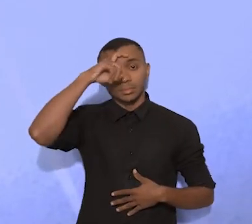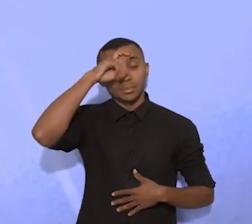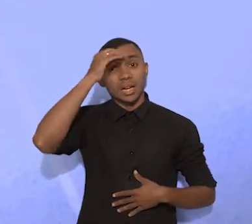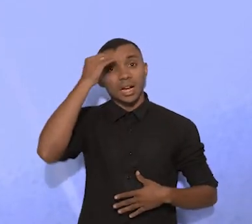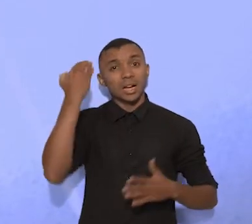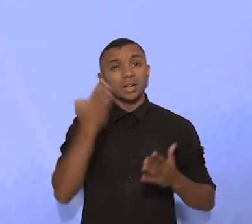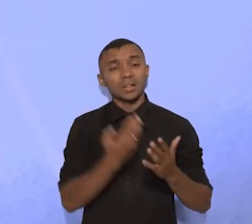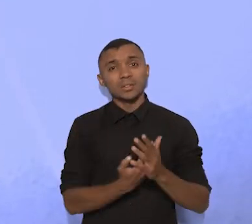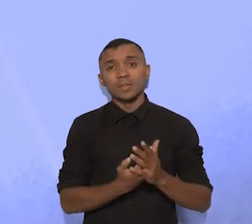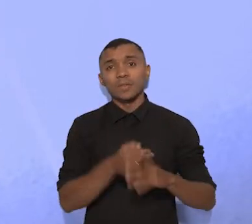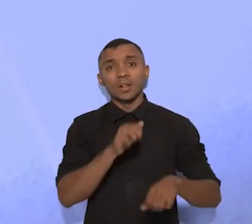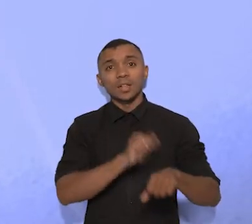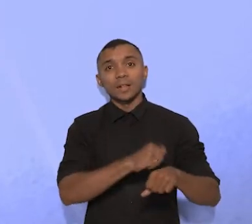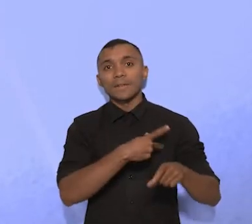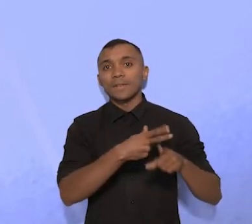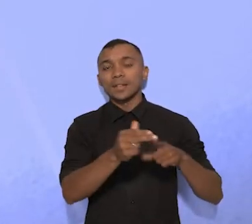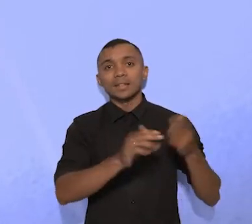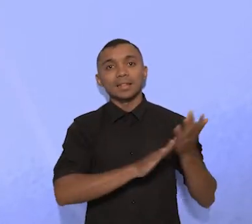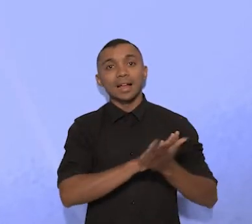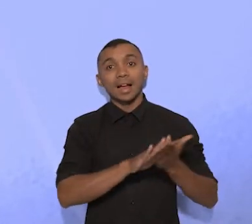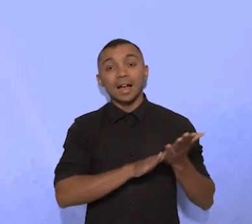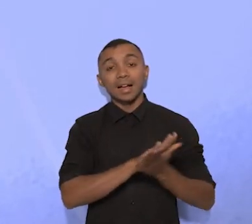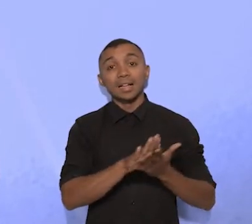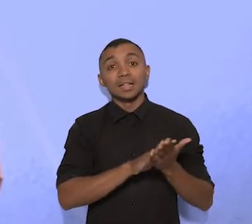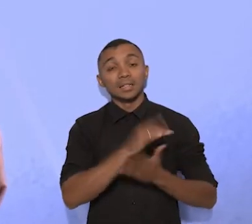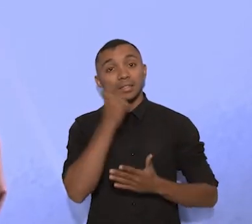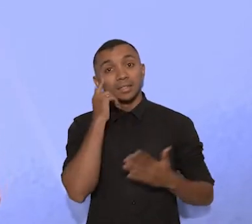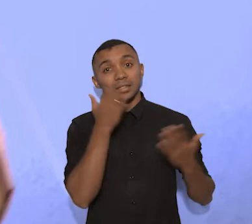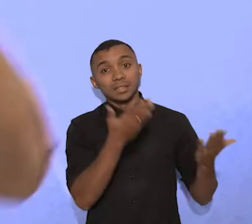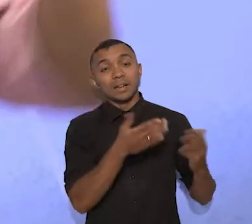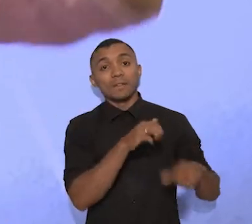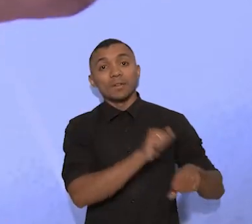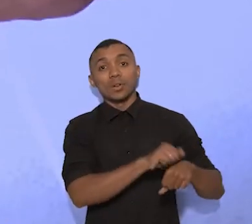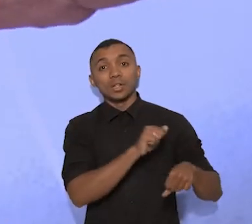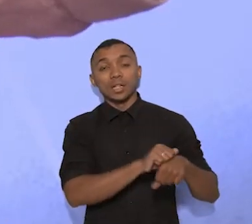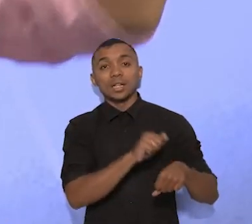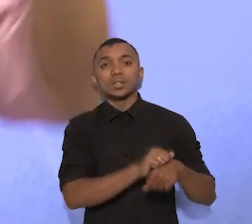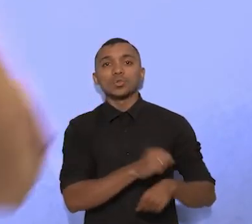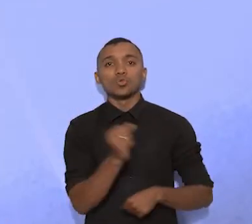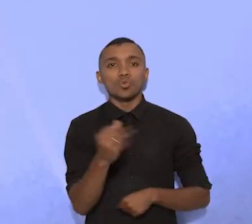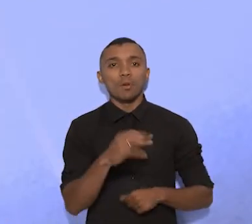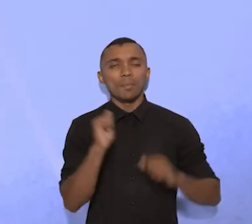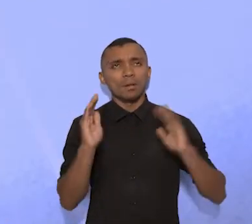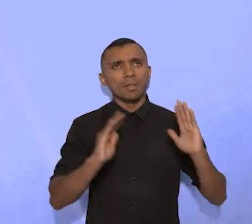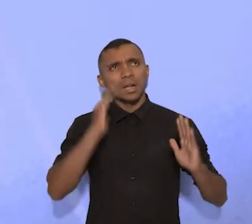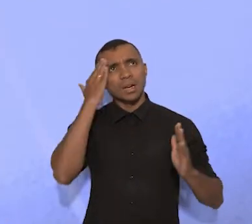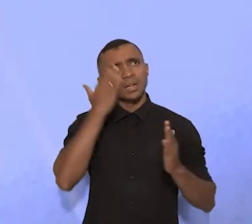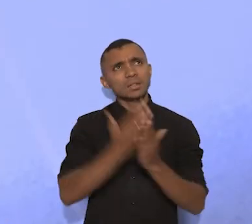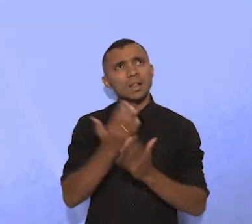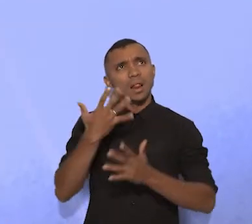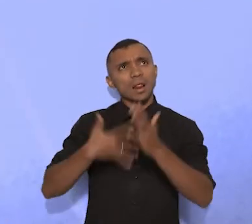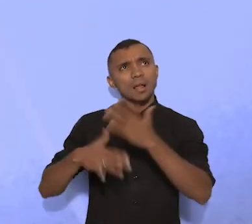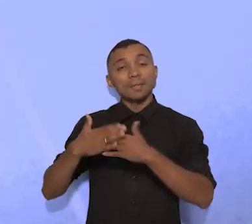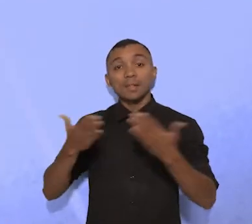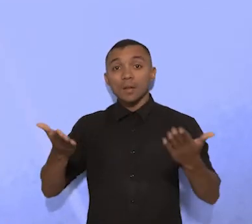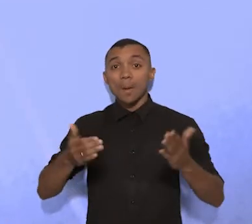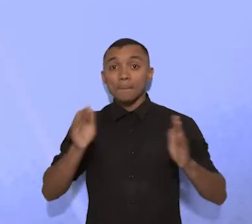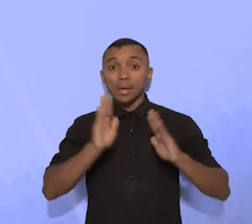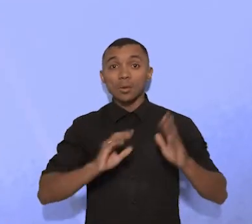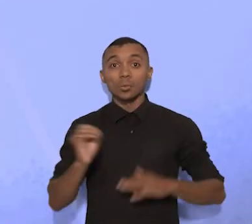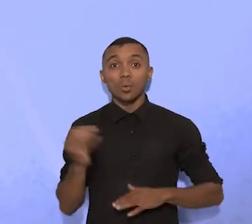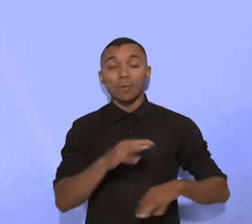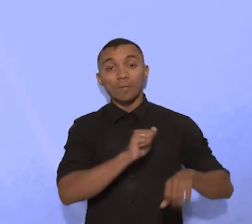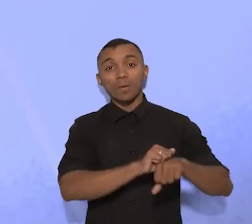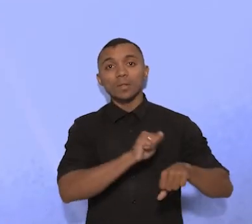Fortaleza nunca venceu o Bragantino lá, enquanto o Bragantino, nessa nova fase, talvez tenha vencido lá atrás. Mas nessa nova fase, o Fortaleza ainda